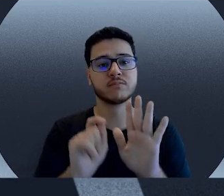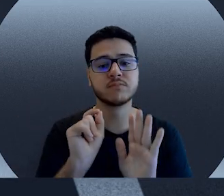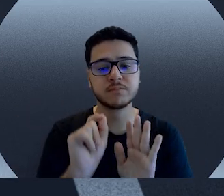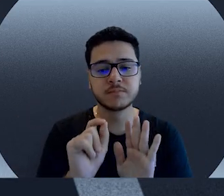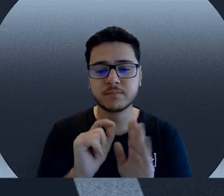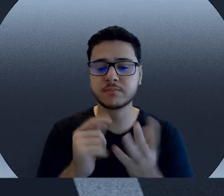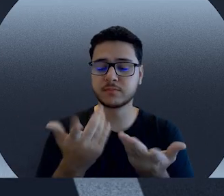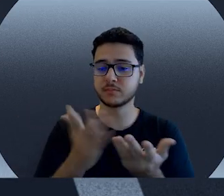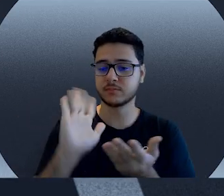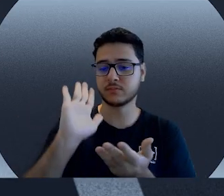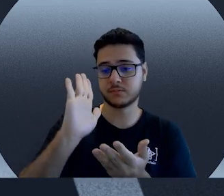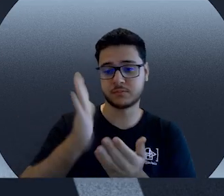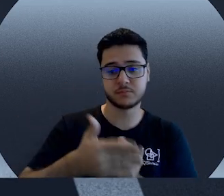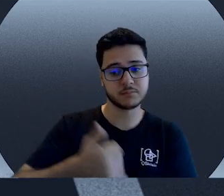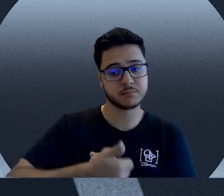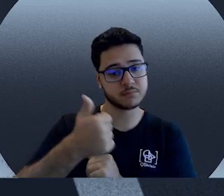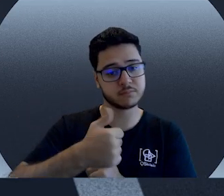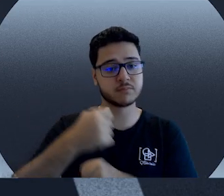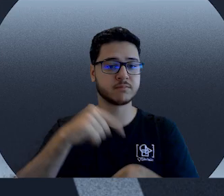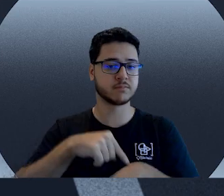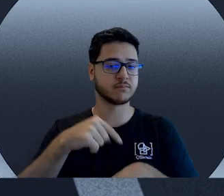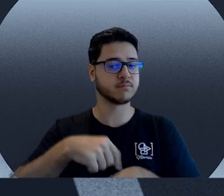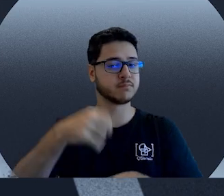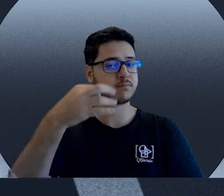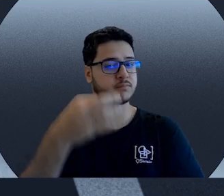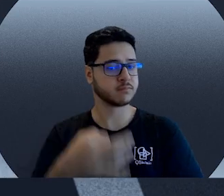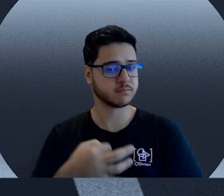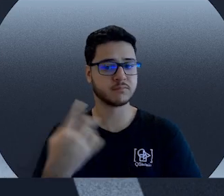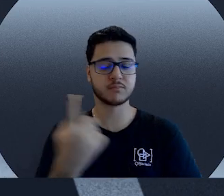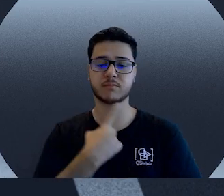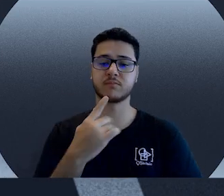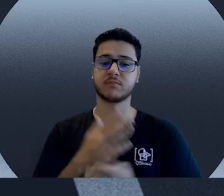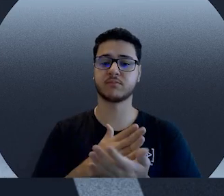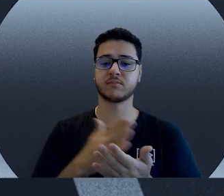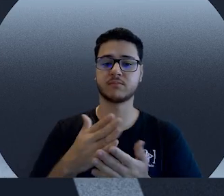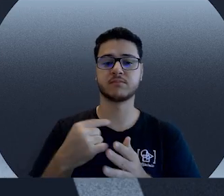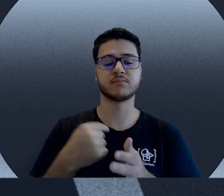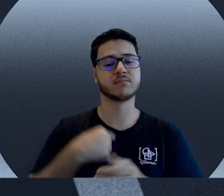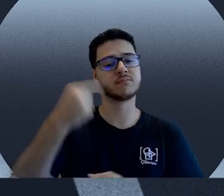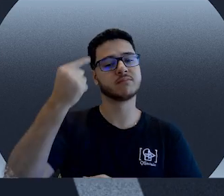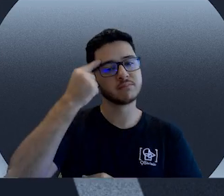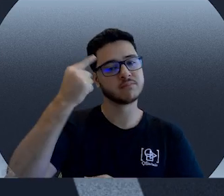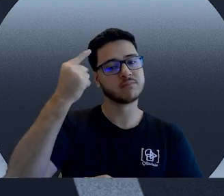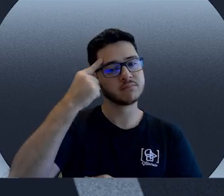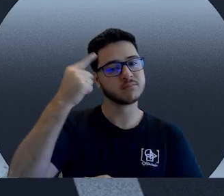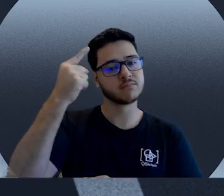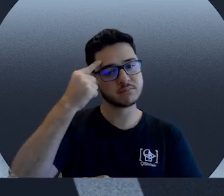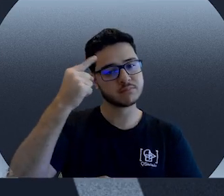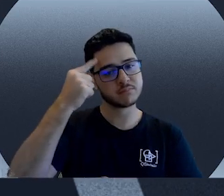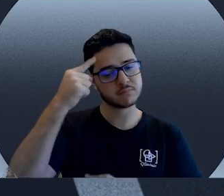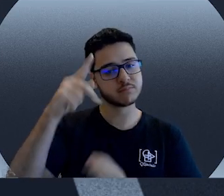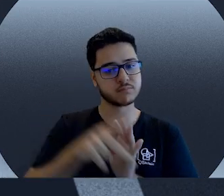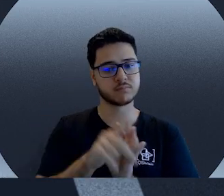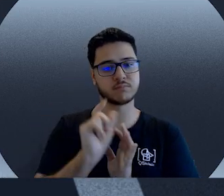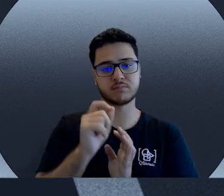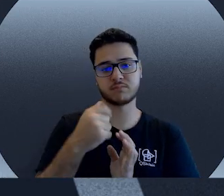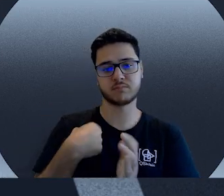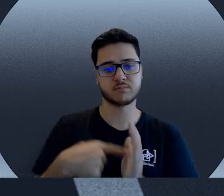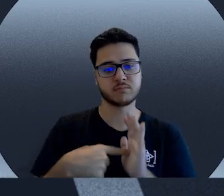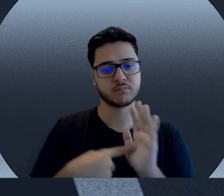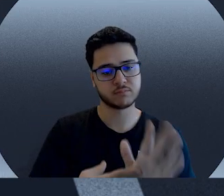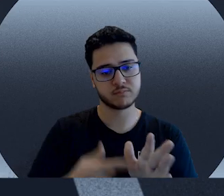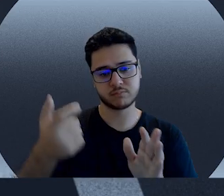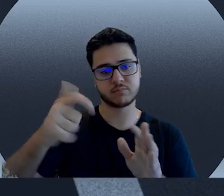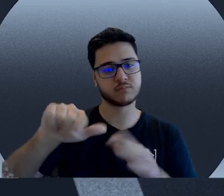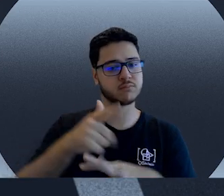um pouquinho para que já nessa primeira aula a gente comece a pensar, através desses que eu trouxe, claro,